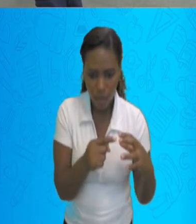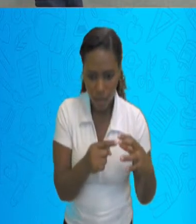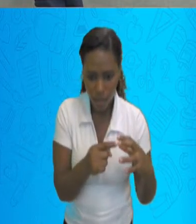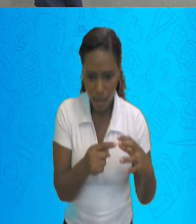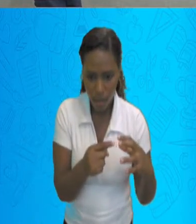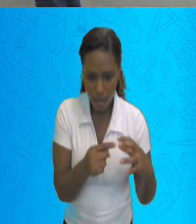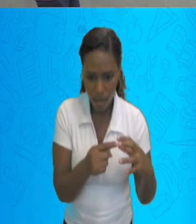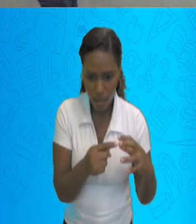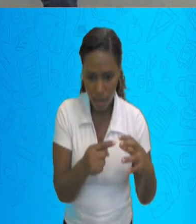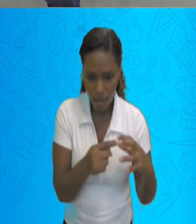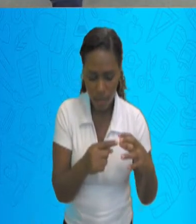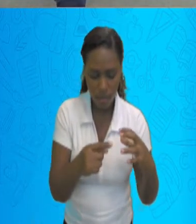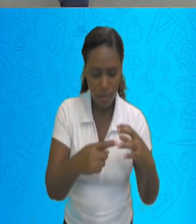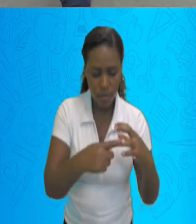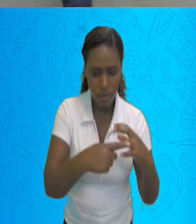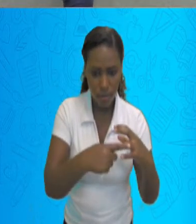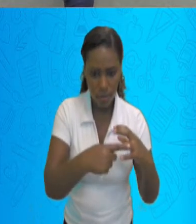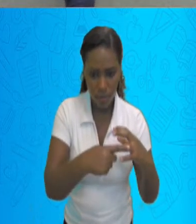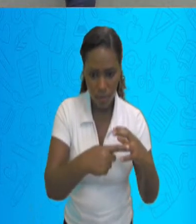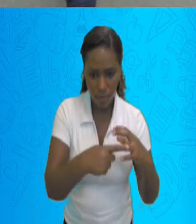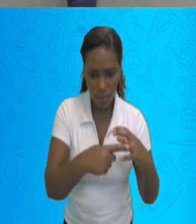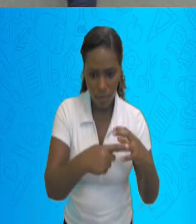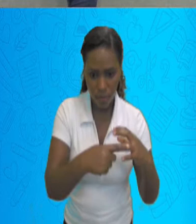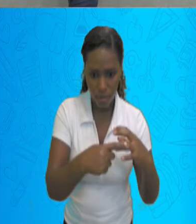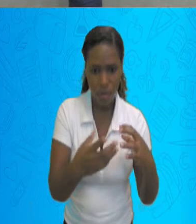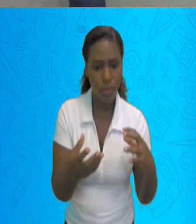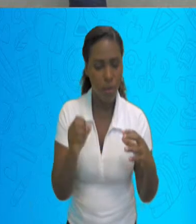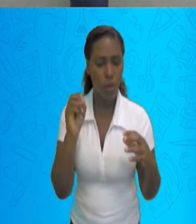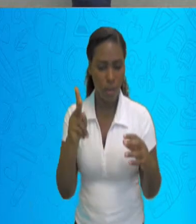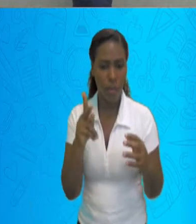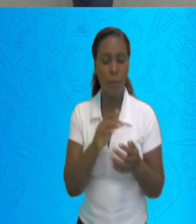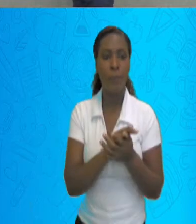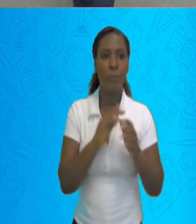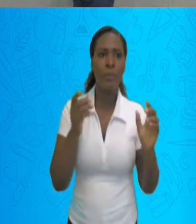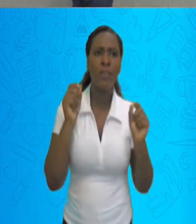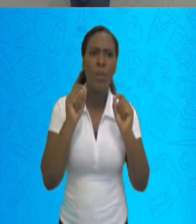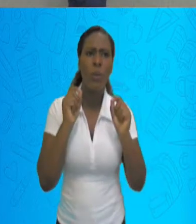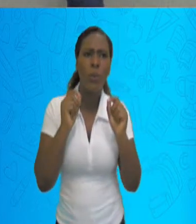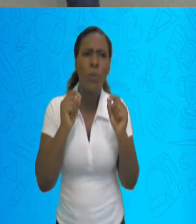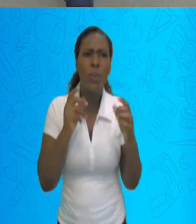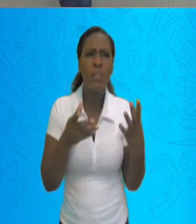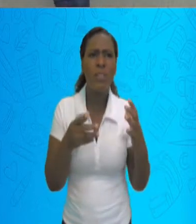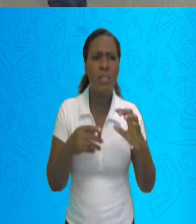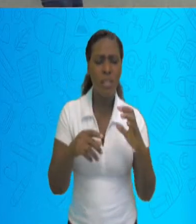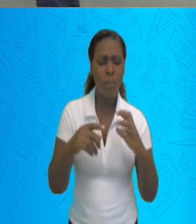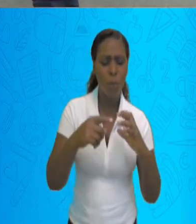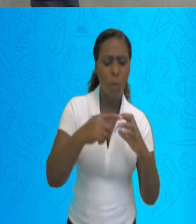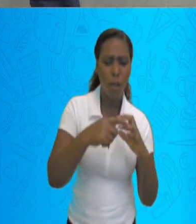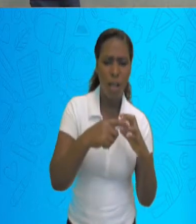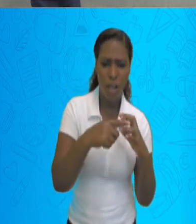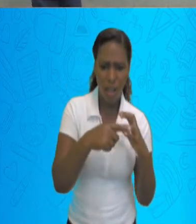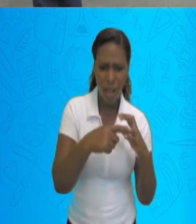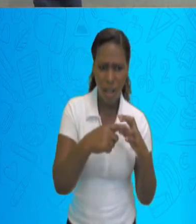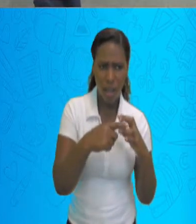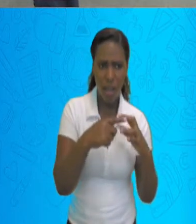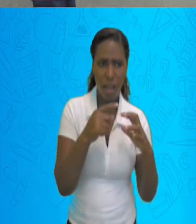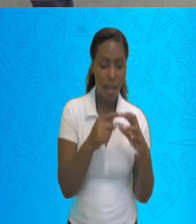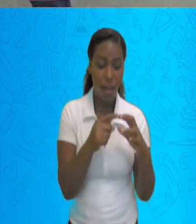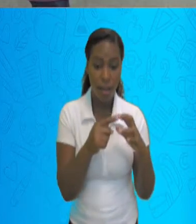eu mostrei no desenho anterior, são os segmentos de reta resultantes do encontro de